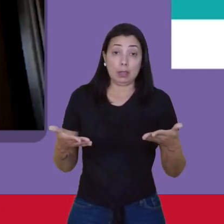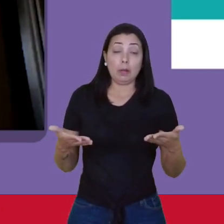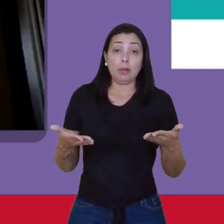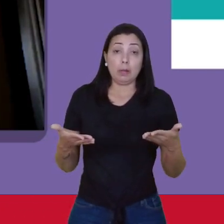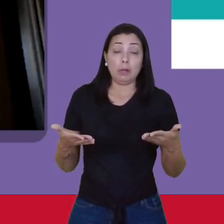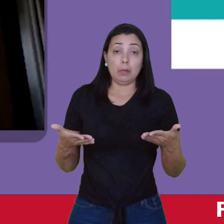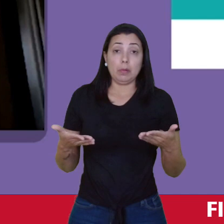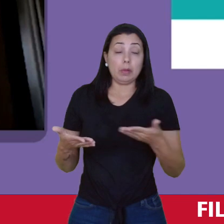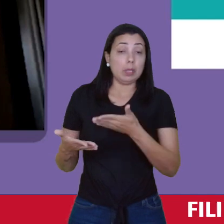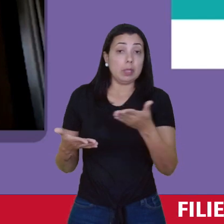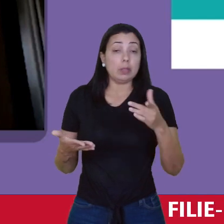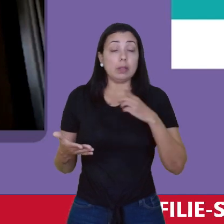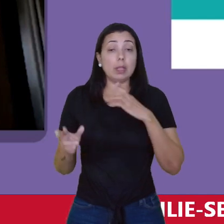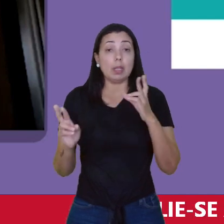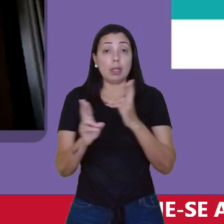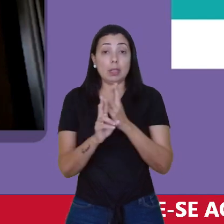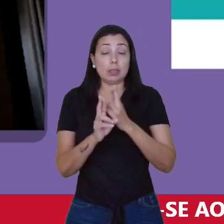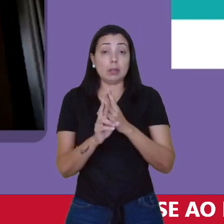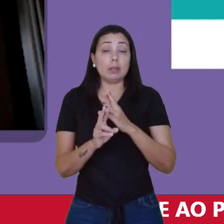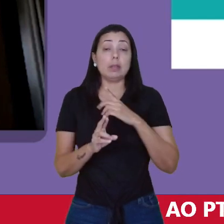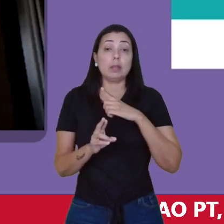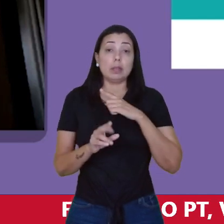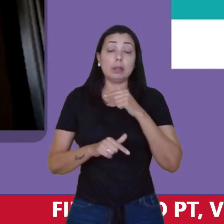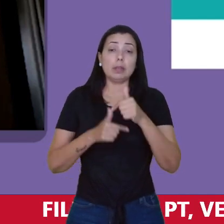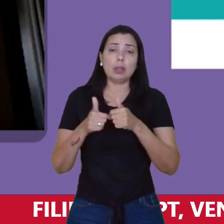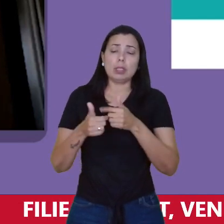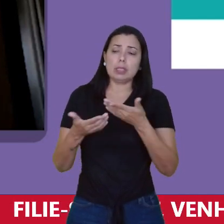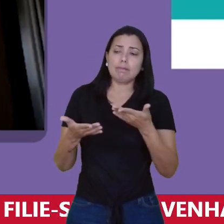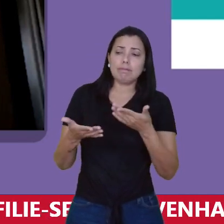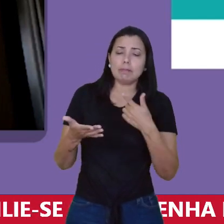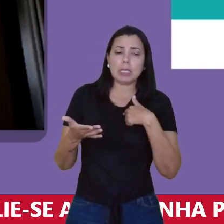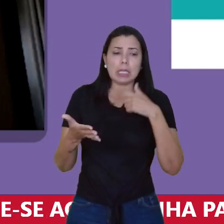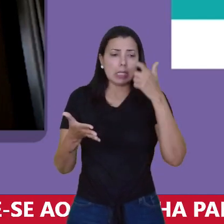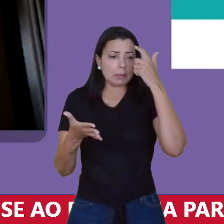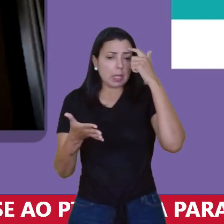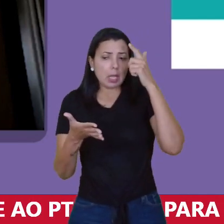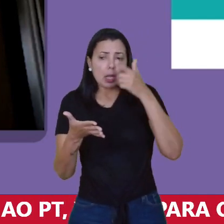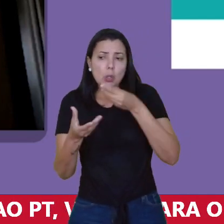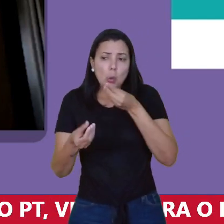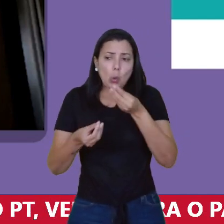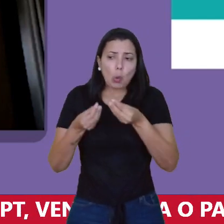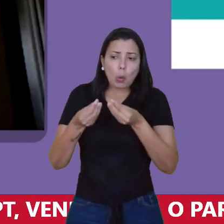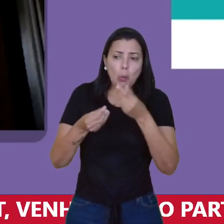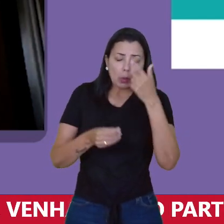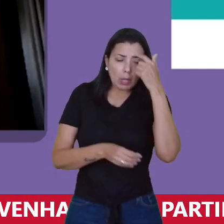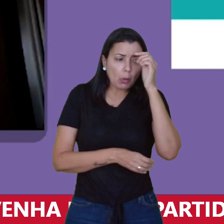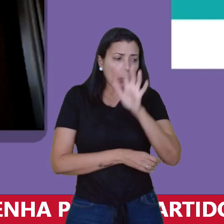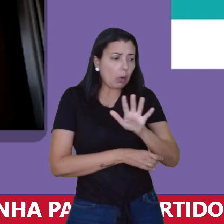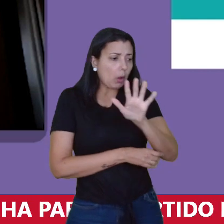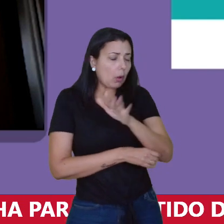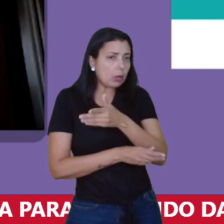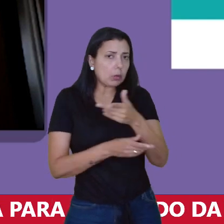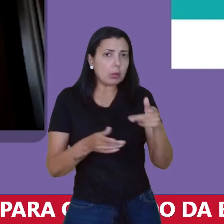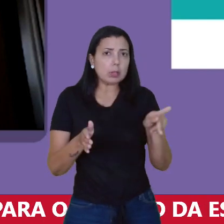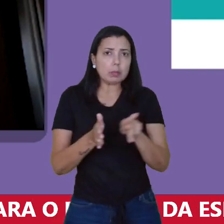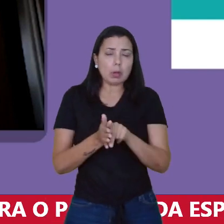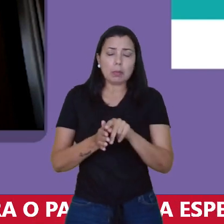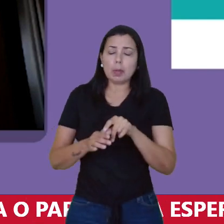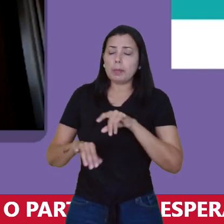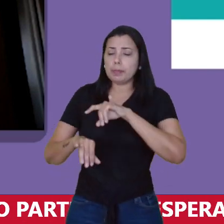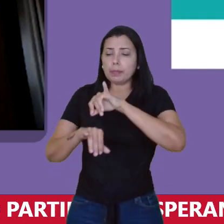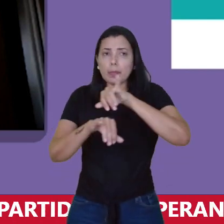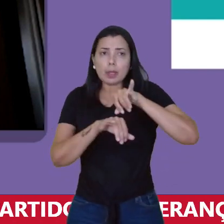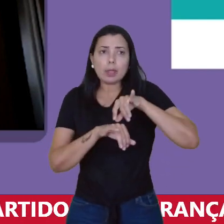Então, e isso tem a ver também com nossa leitura sobre como há uma lógica da acumulação capitalista, e